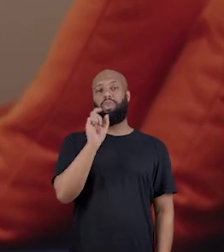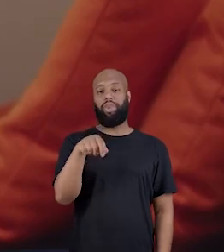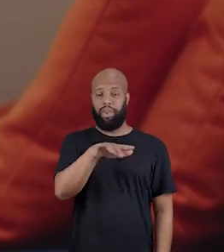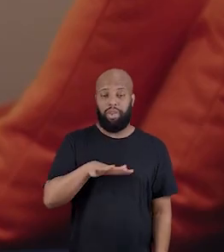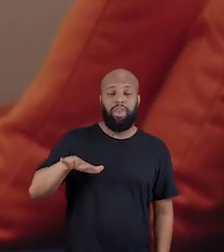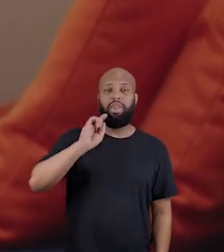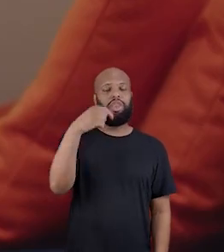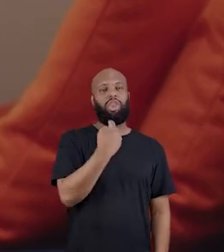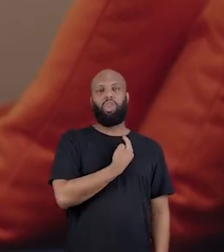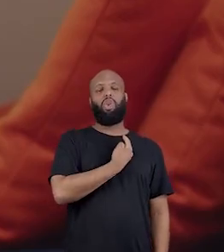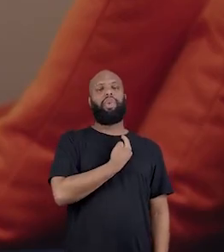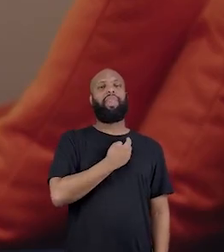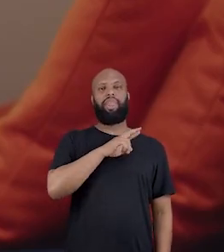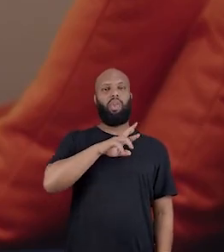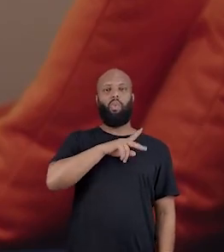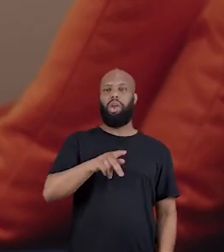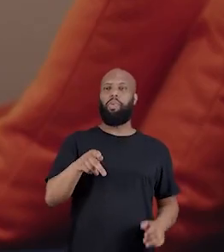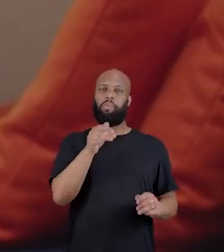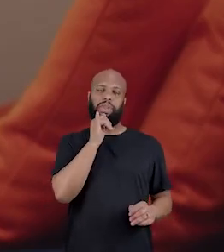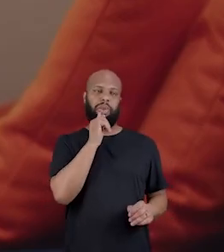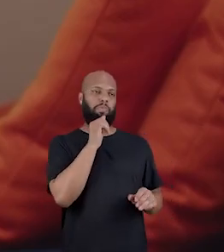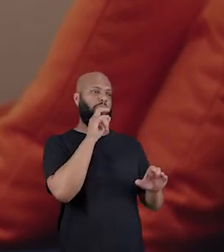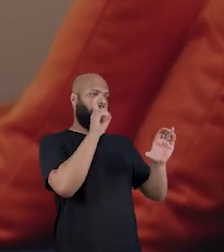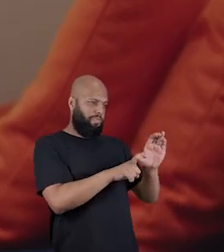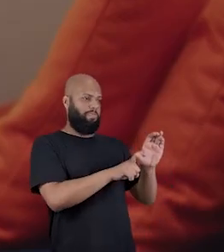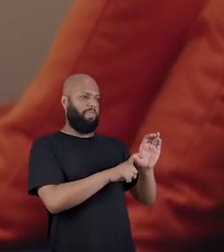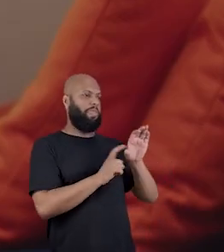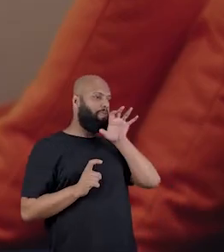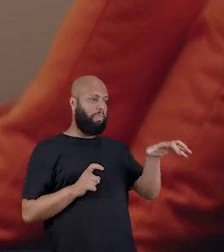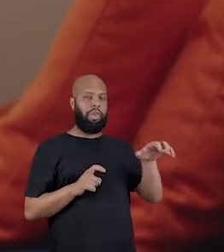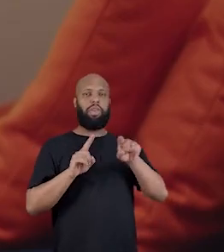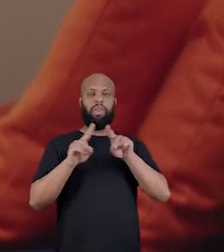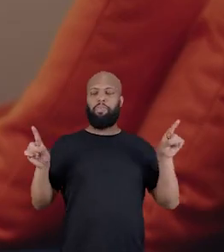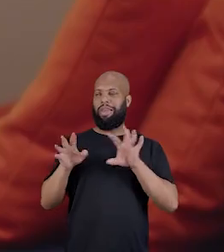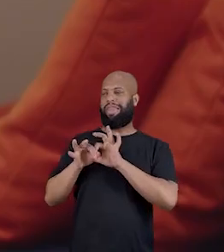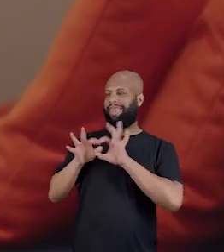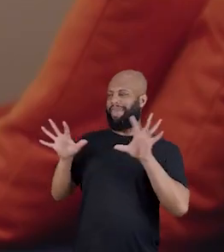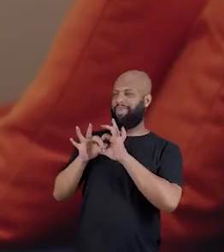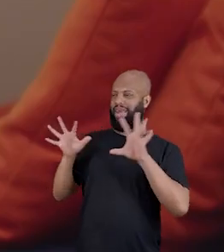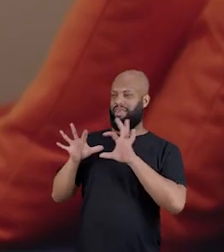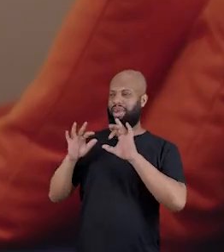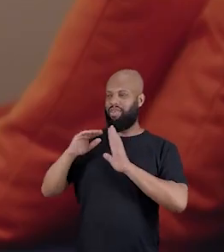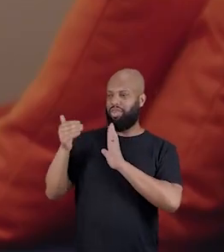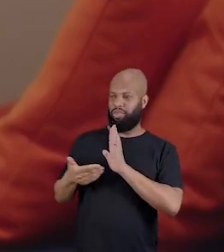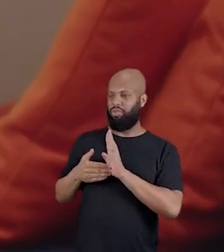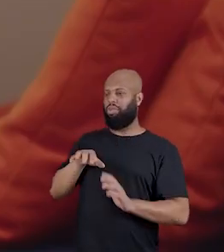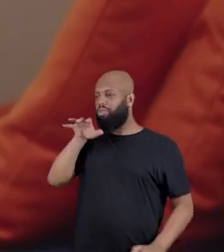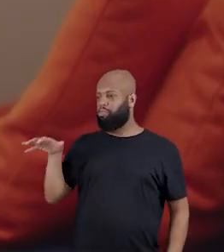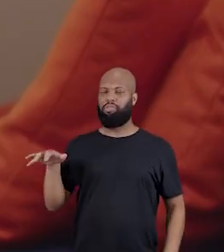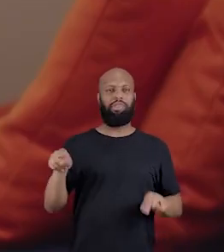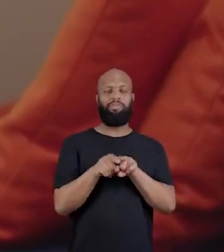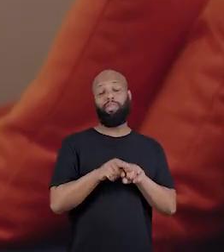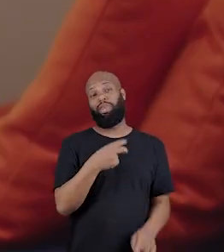aqui de um ambiente que a gente não vai para o extremo do comando, mas a gente também não vai ter um ambiente, pelos pontos que você já mencionou,